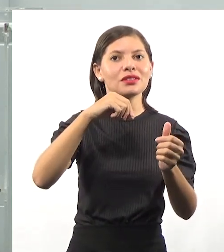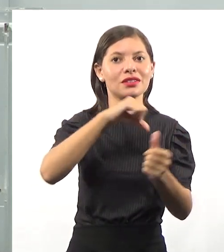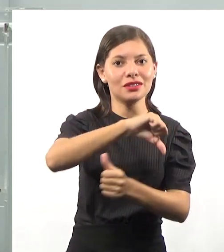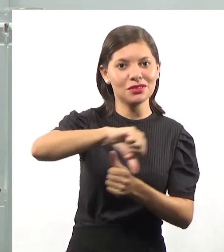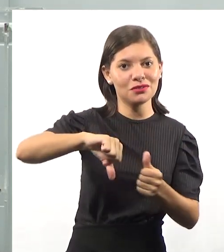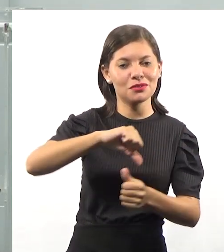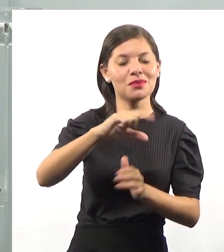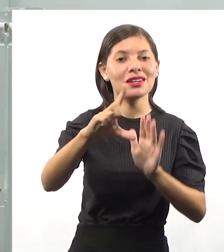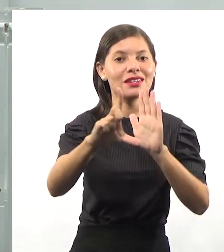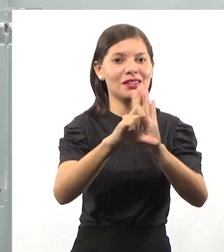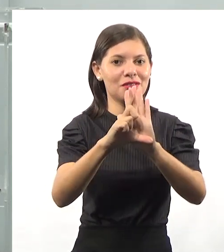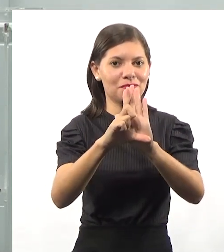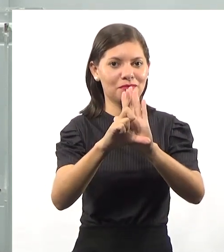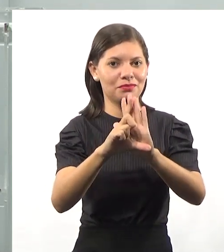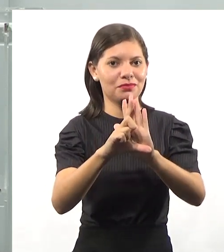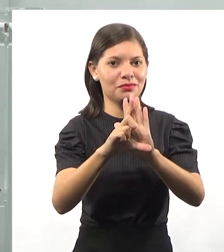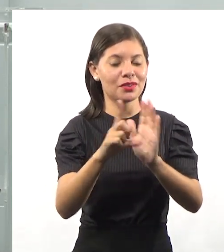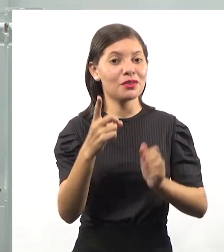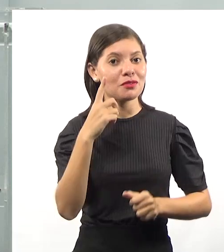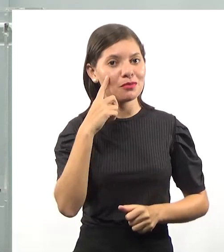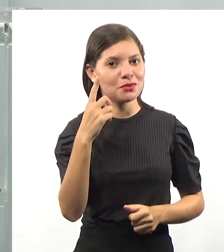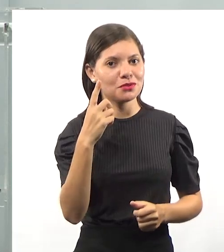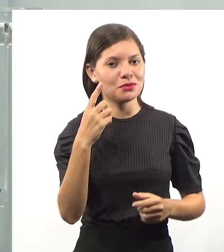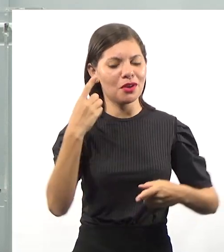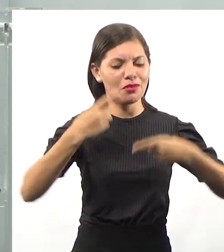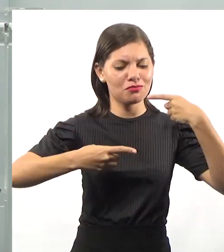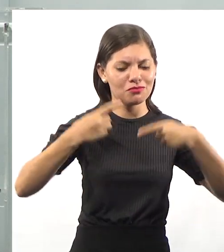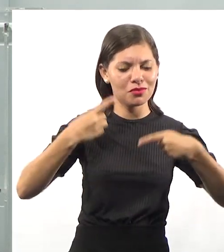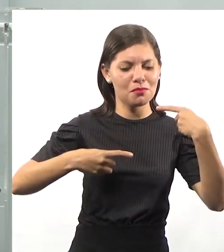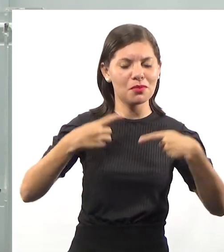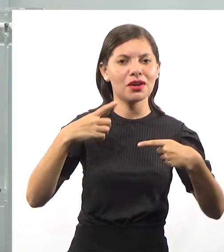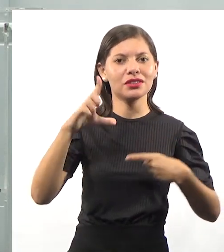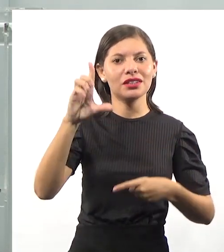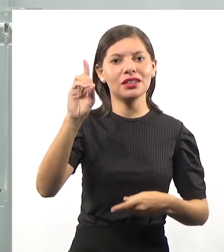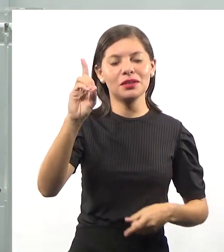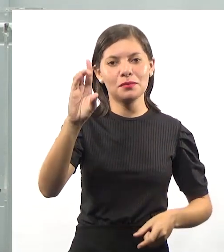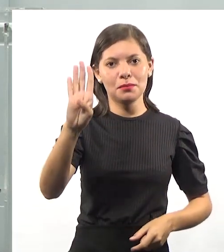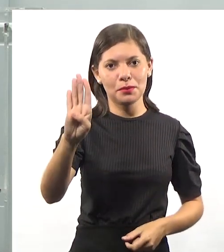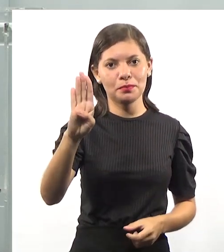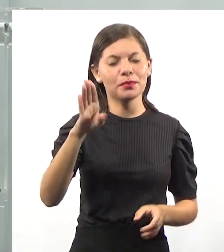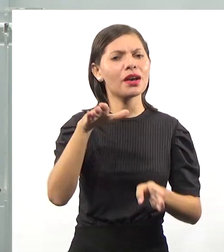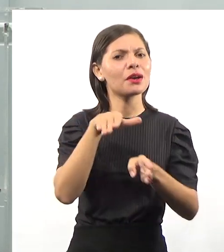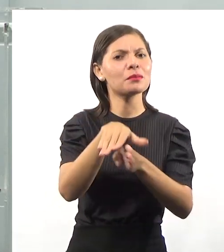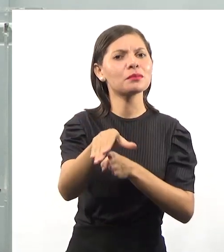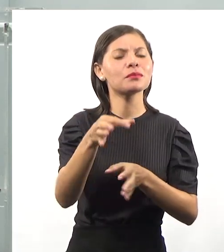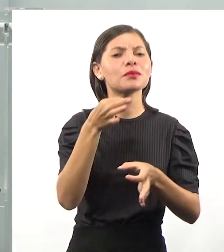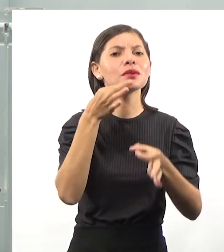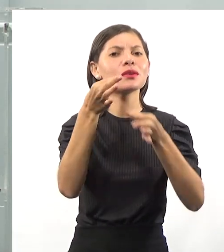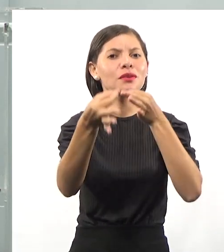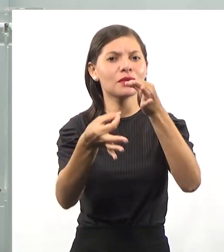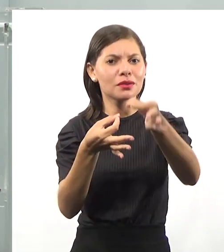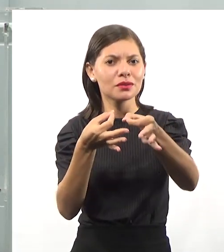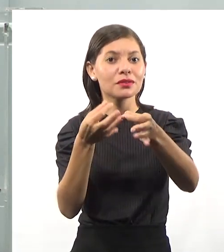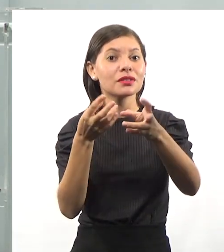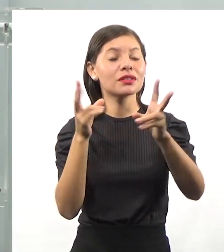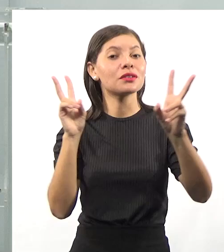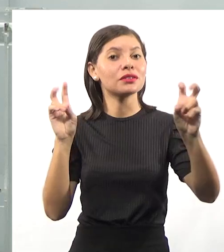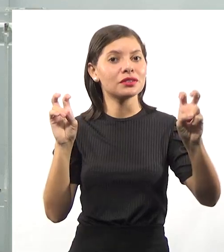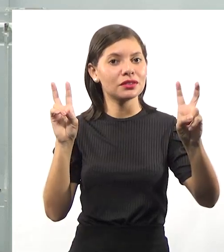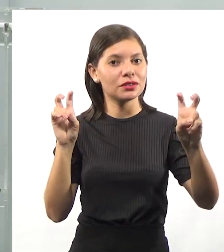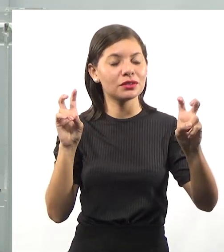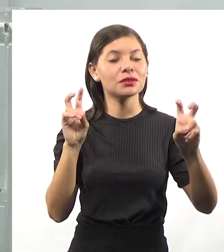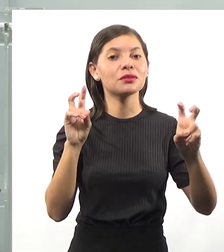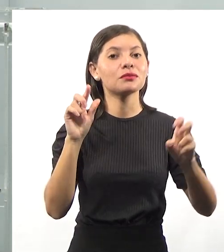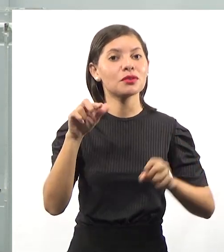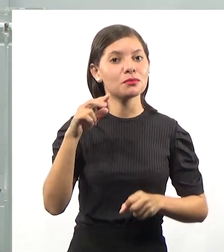Mas nós vamos ver todas elas aí com o debate sobre a LDB. E a nossa recomendação é um título também que nós vamos ver